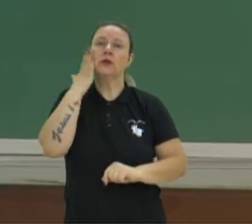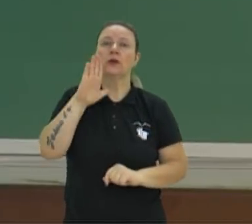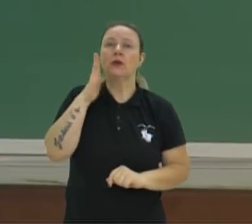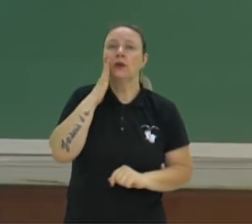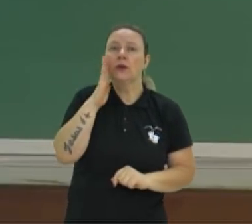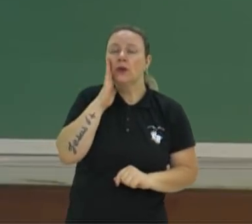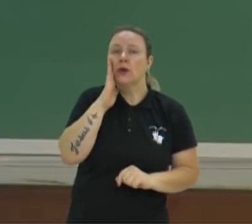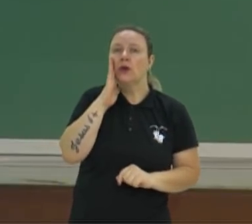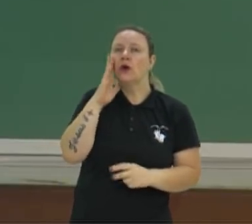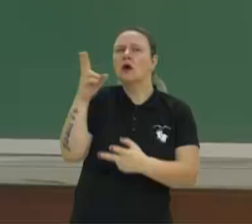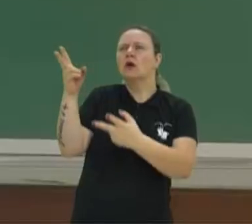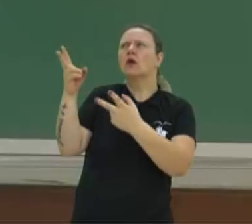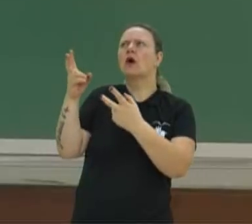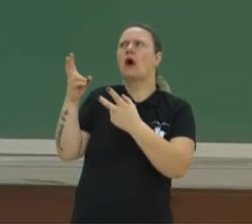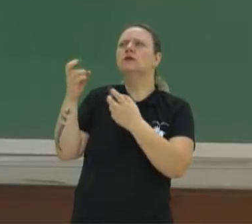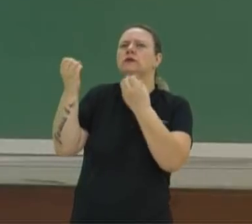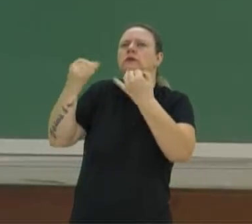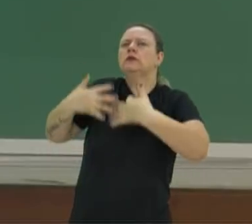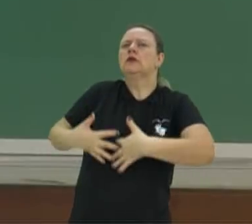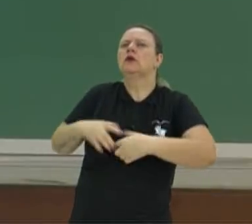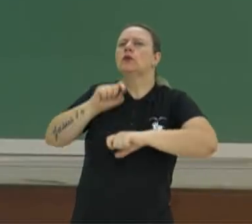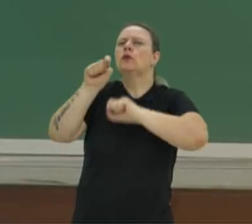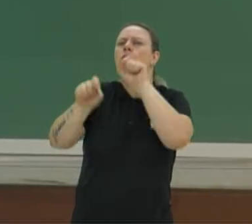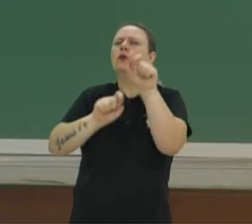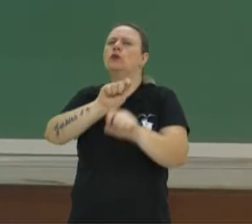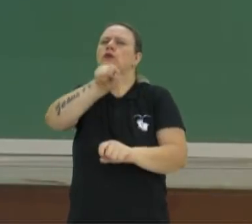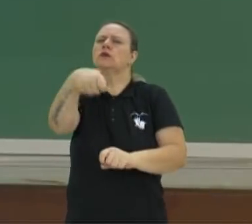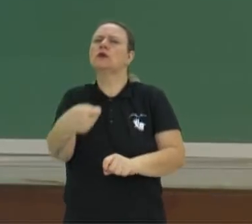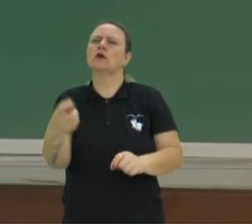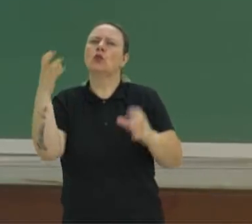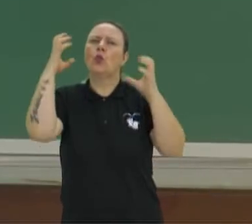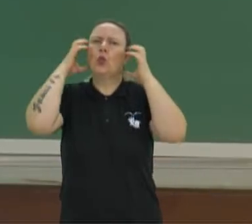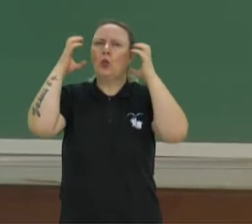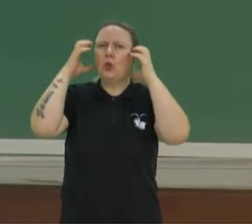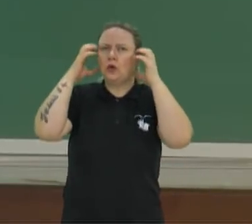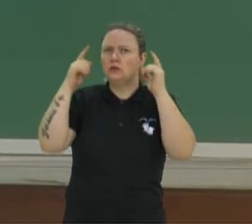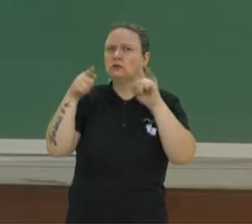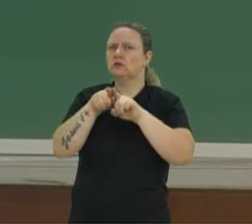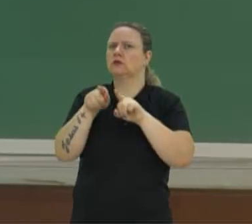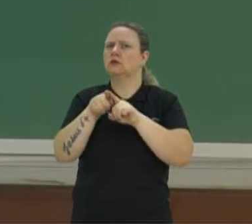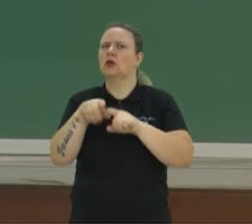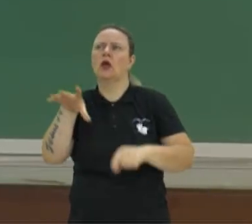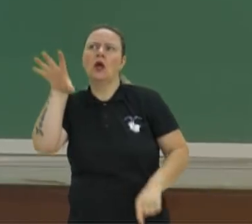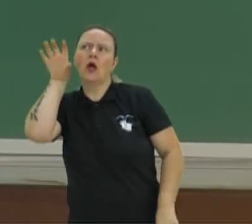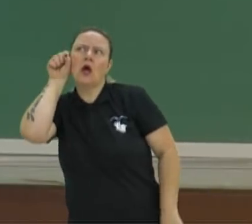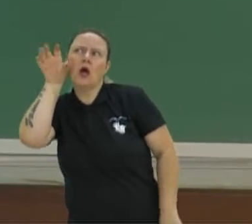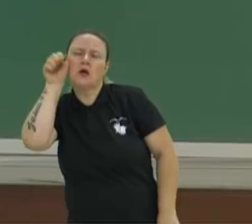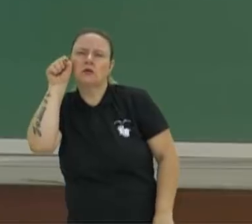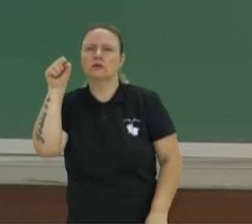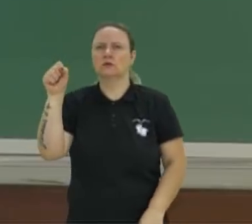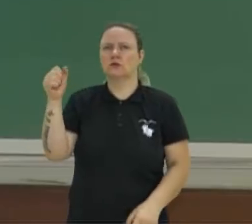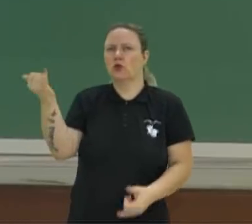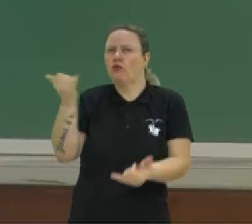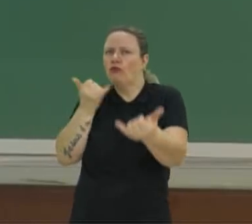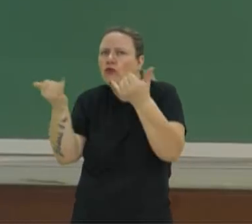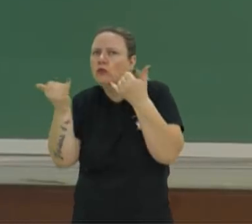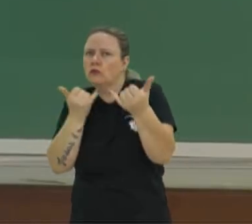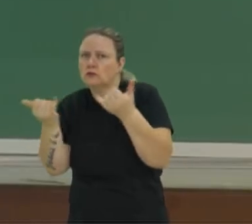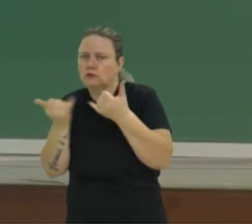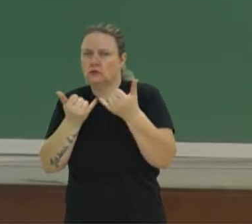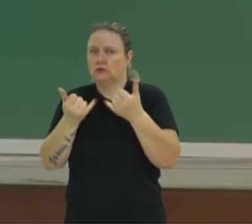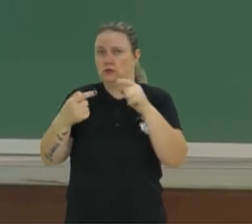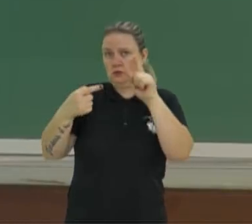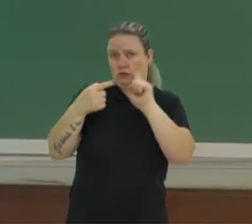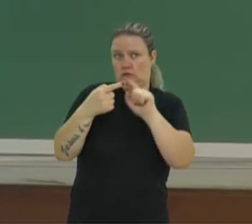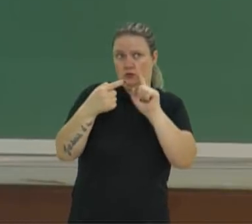aborda os áudios. Isso mesmo. Então, a rosa, avermelhado aí, é para notícia escrita.